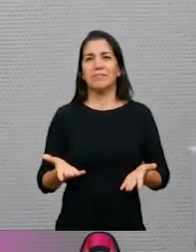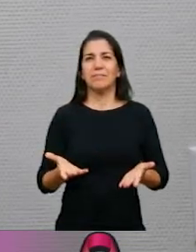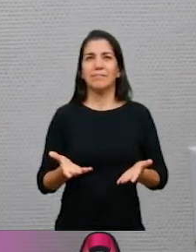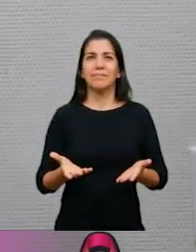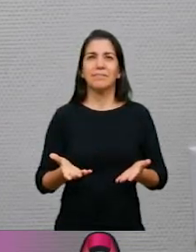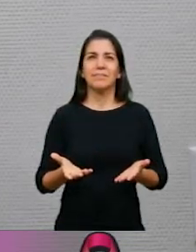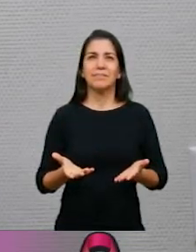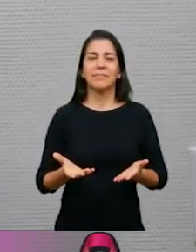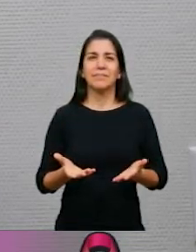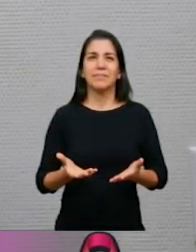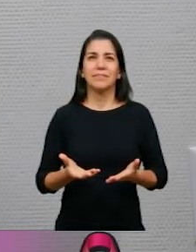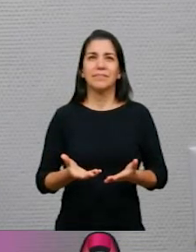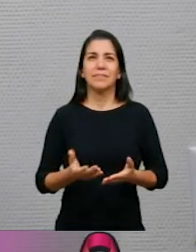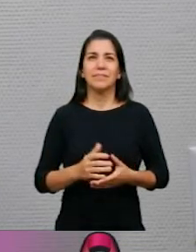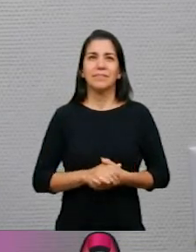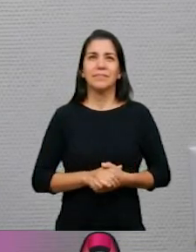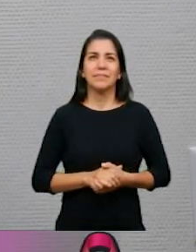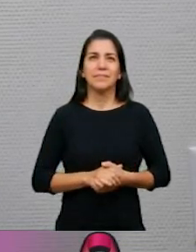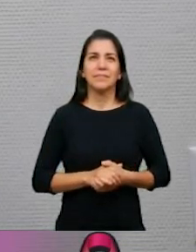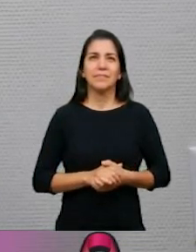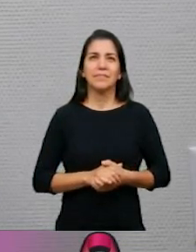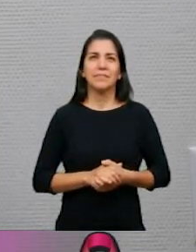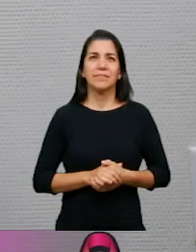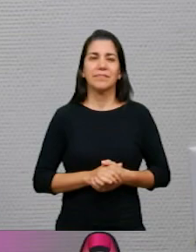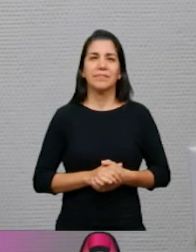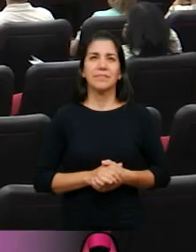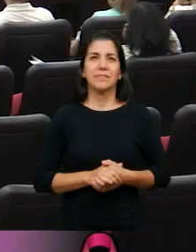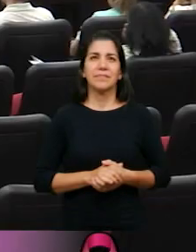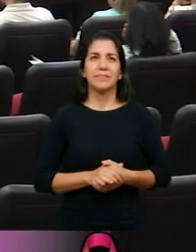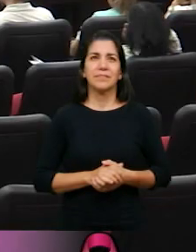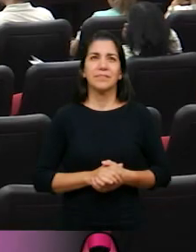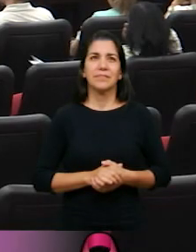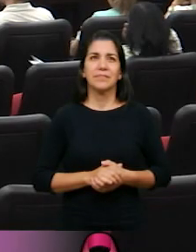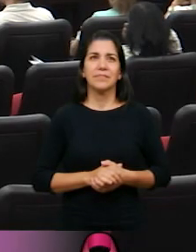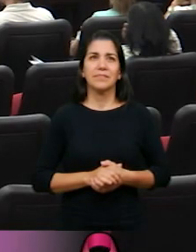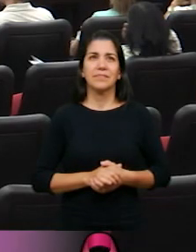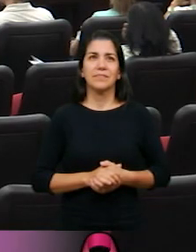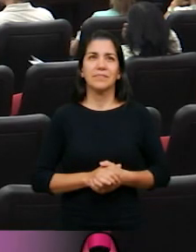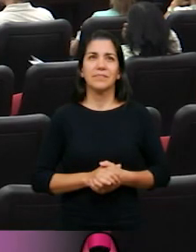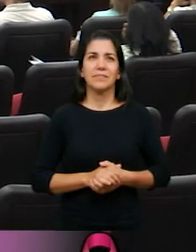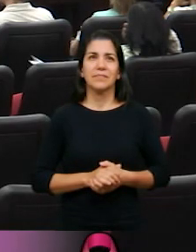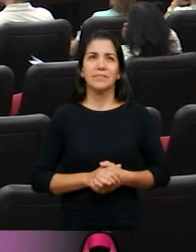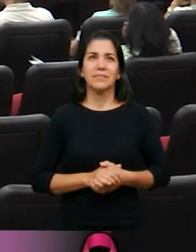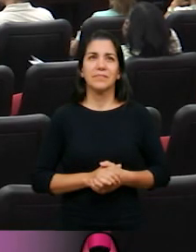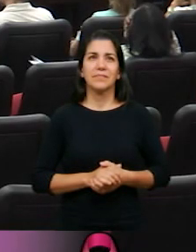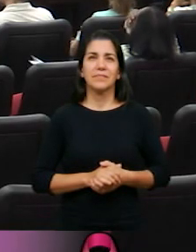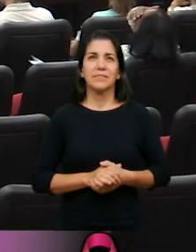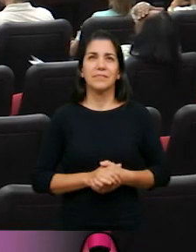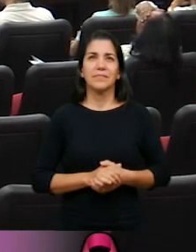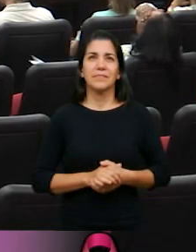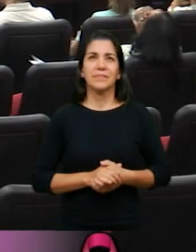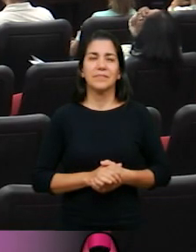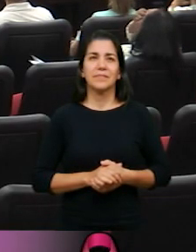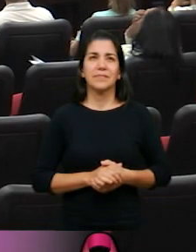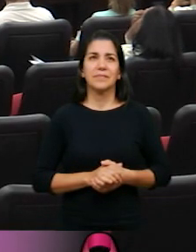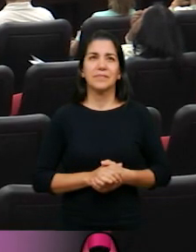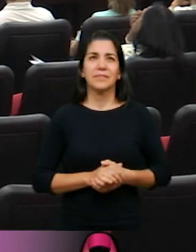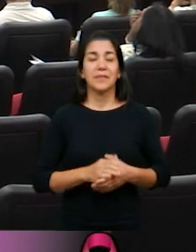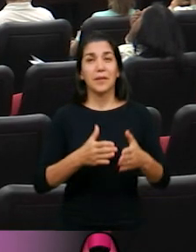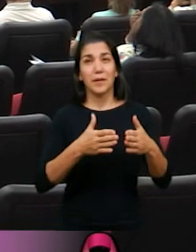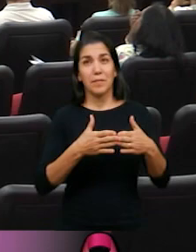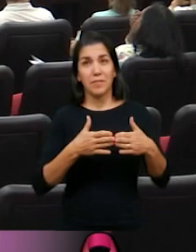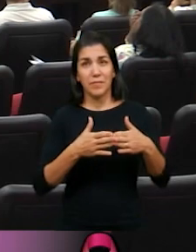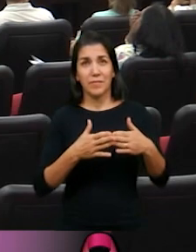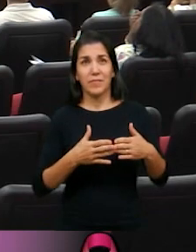pseudo-raciocínio localizado assim nessa casa. É inusitado. Senhor. Pela ordem, pega da minha fala que se eu falei isso, senhora